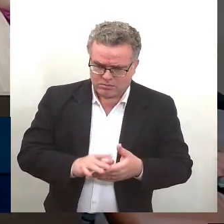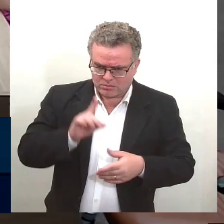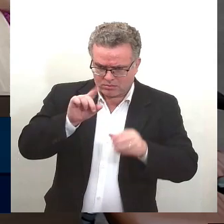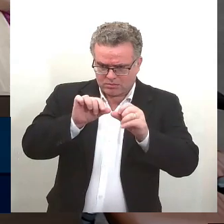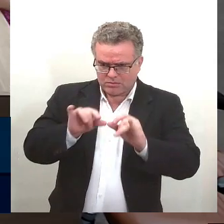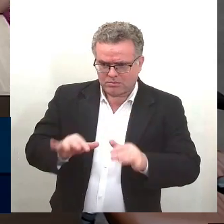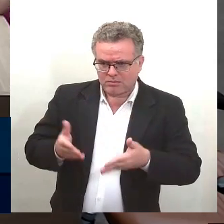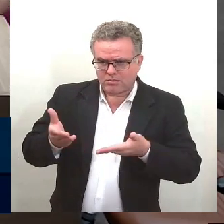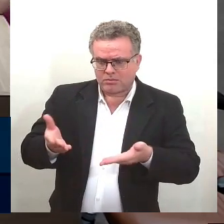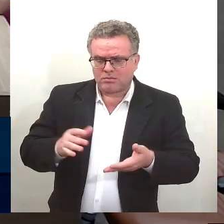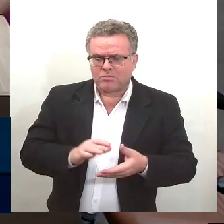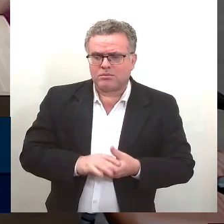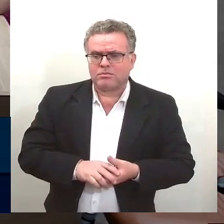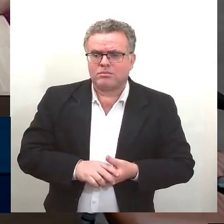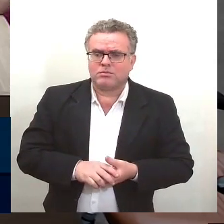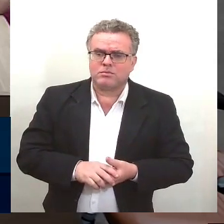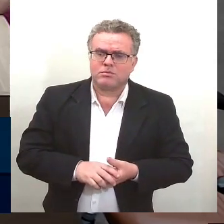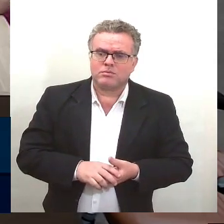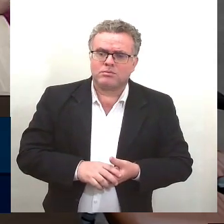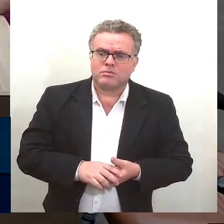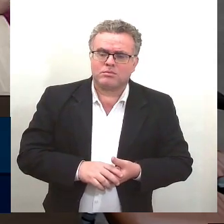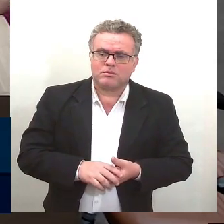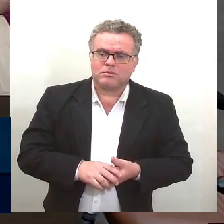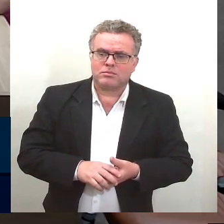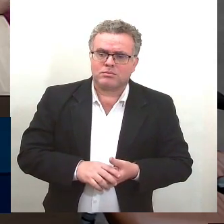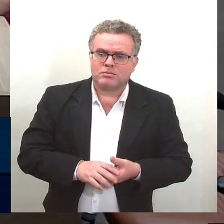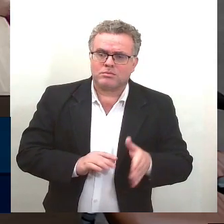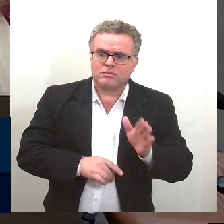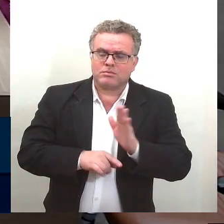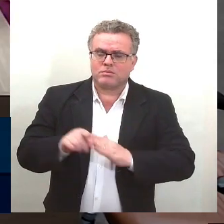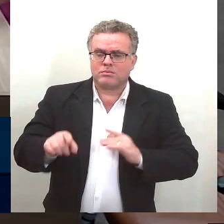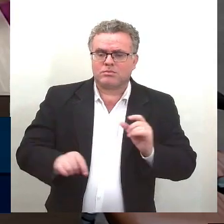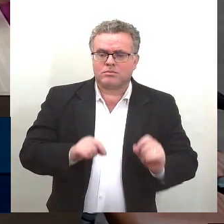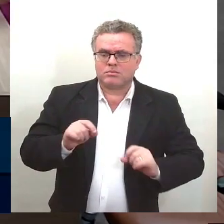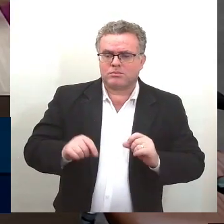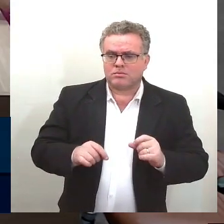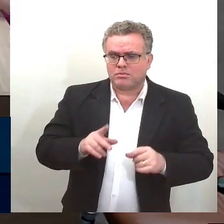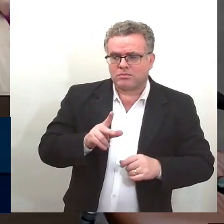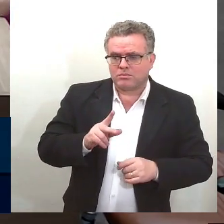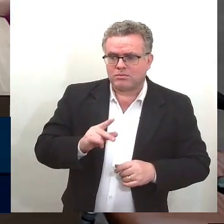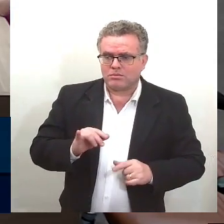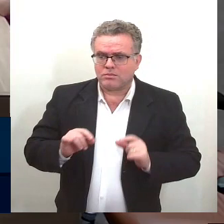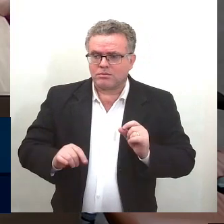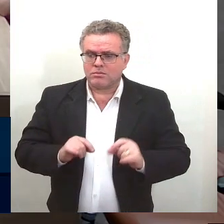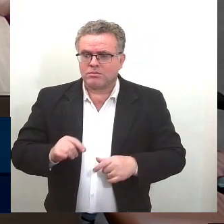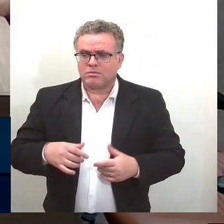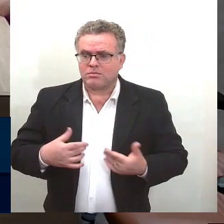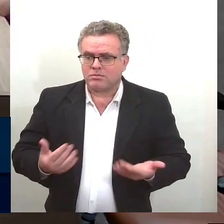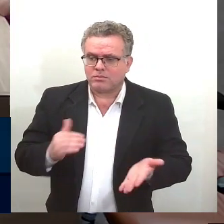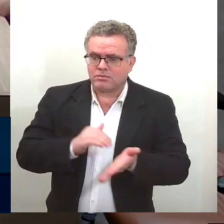Aí tem que perguntar à secretária se vai ser um secretário ou uma secretária mirim.